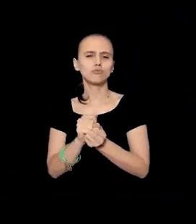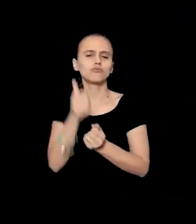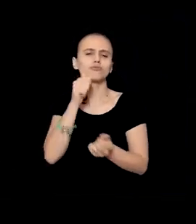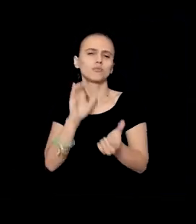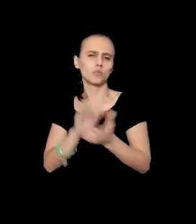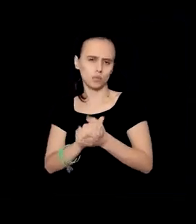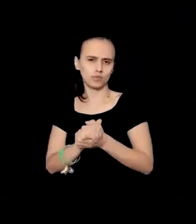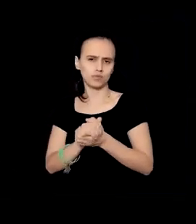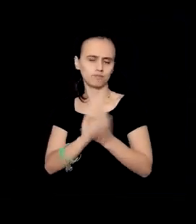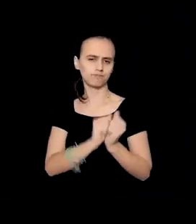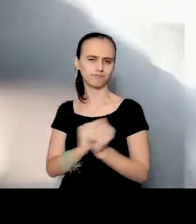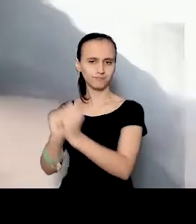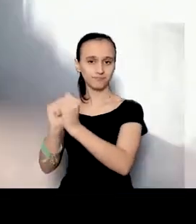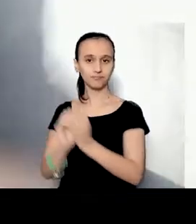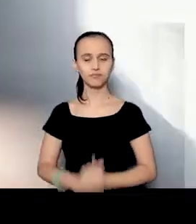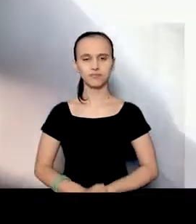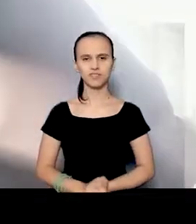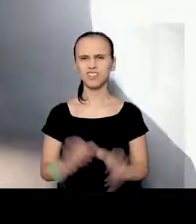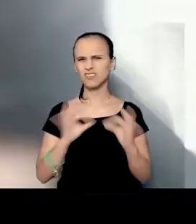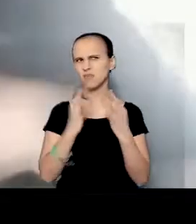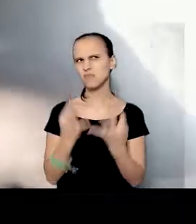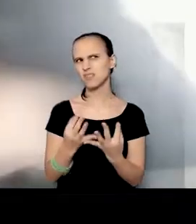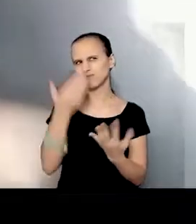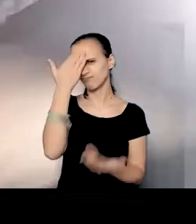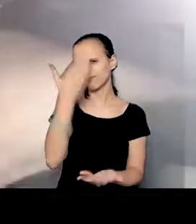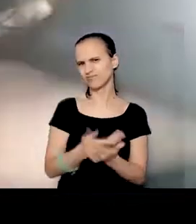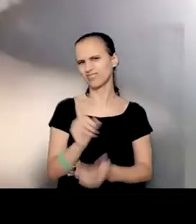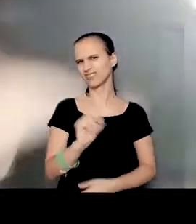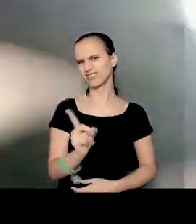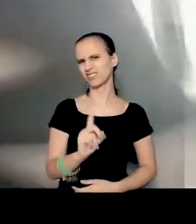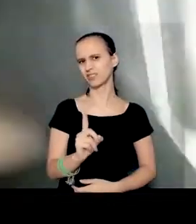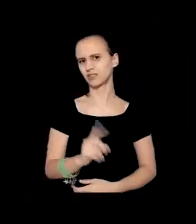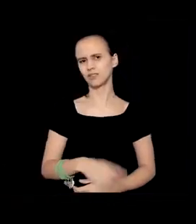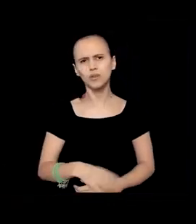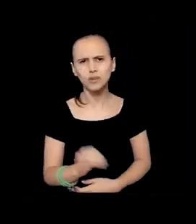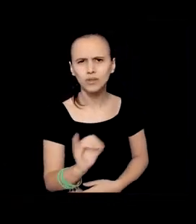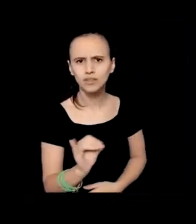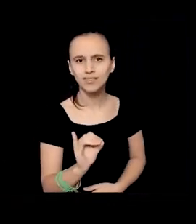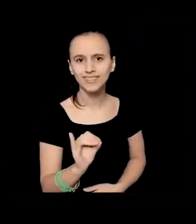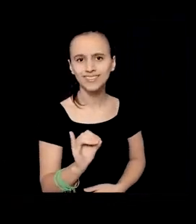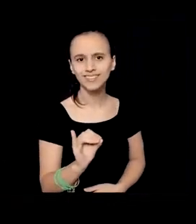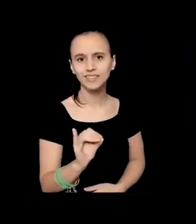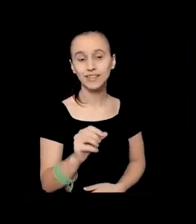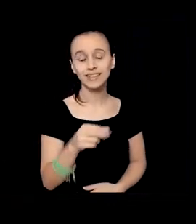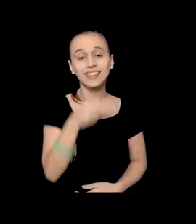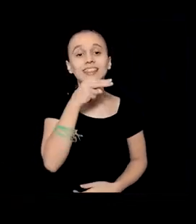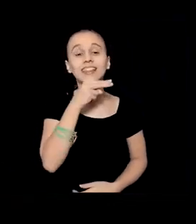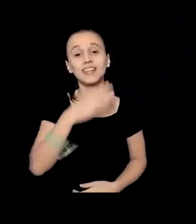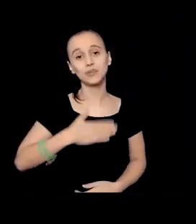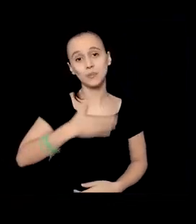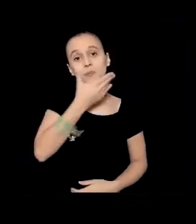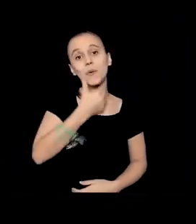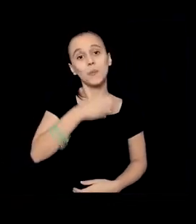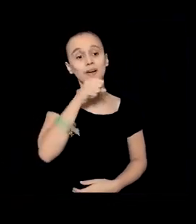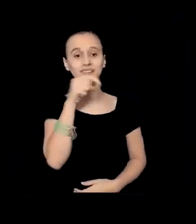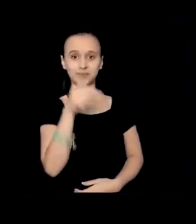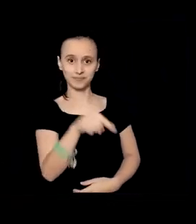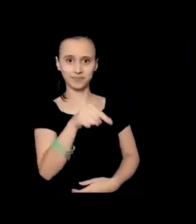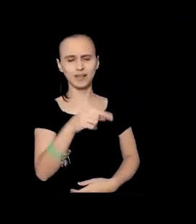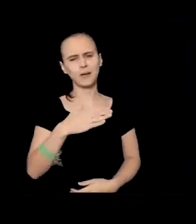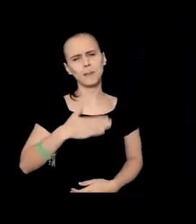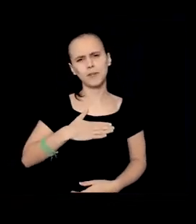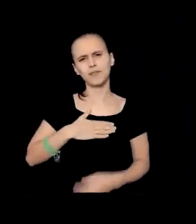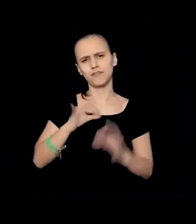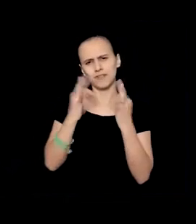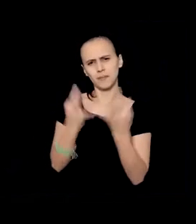esposa. Herdei essa alergia. Família é uma coisa na qual eu nunca acreditei muito. Oi. Oi. Oi. Esses são os netos do